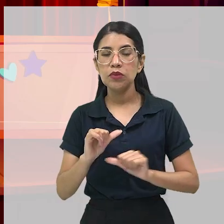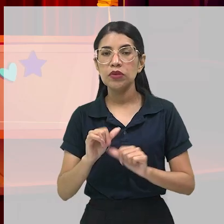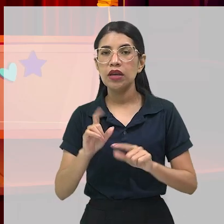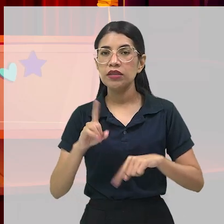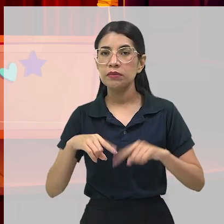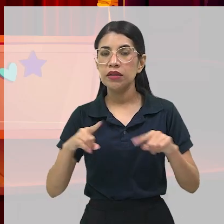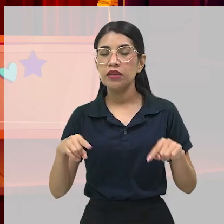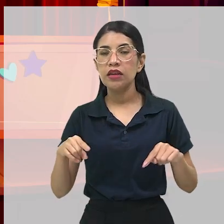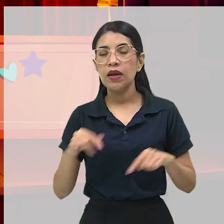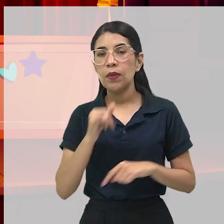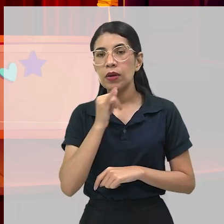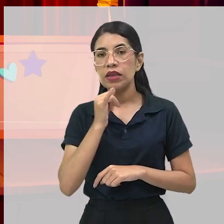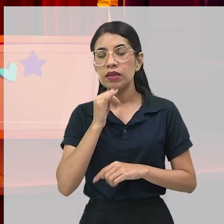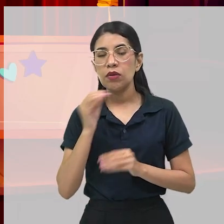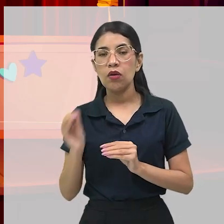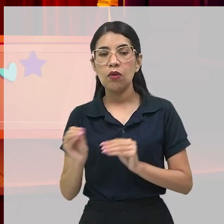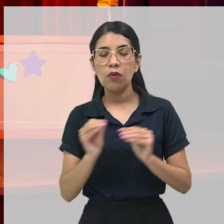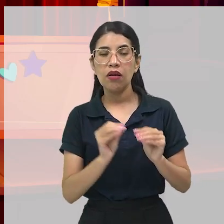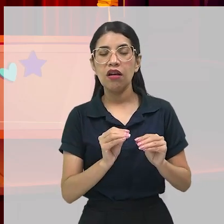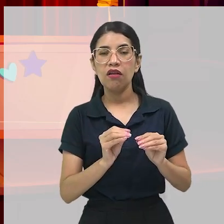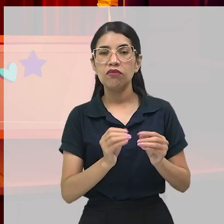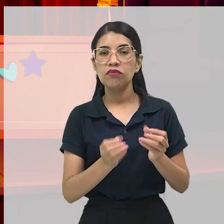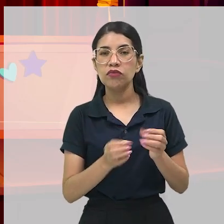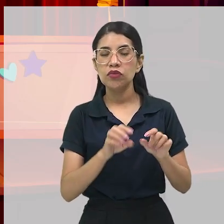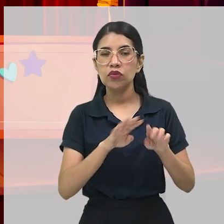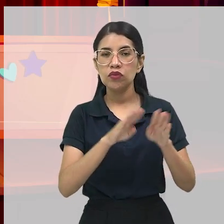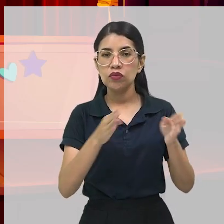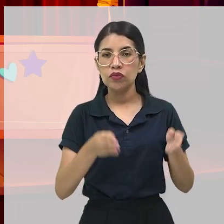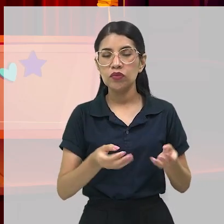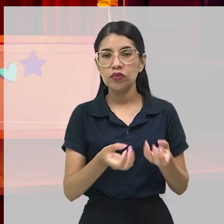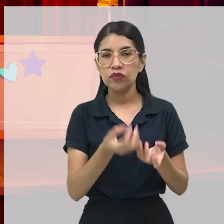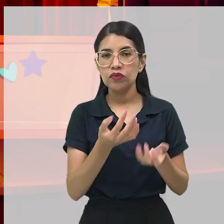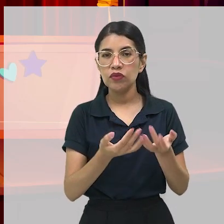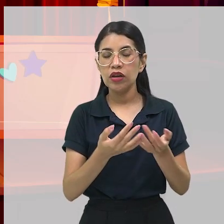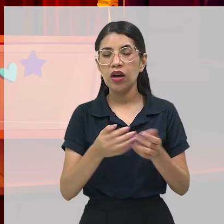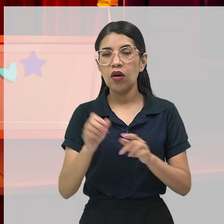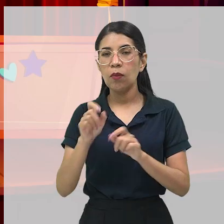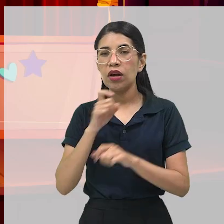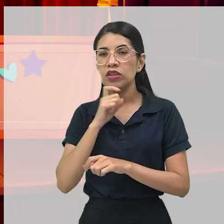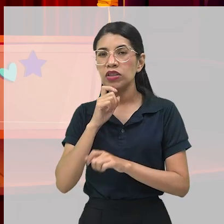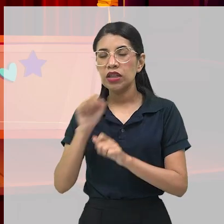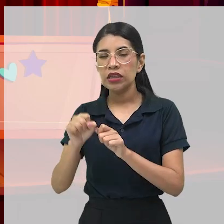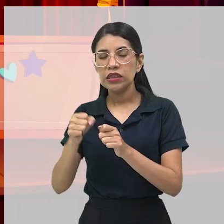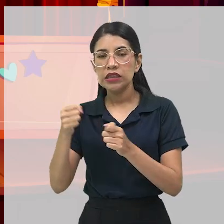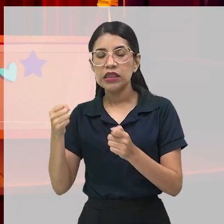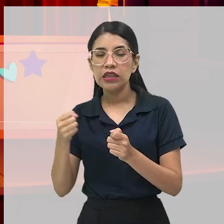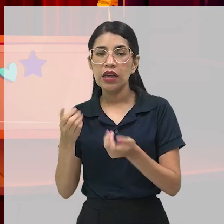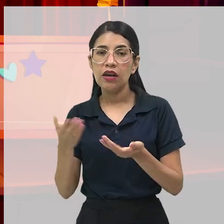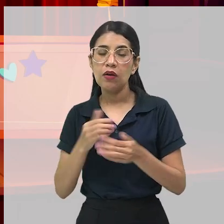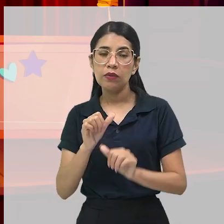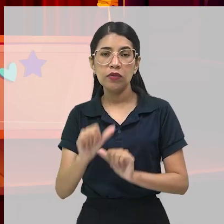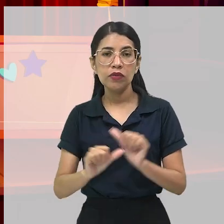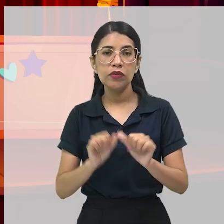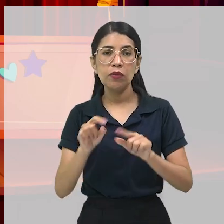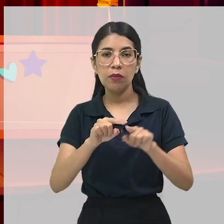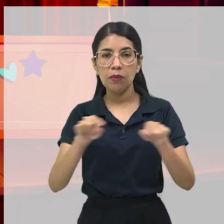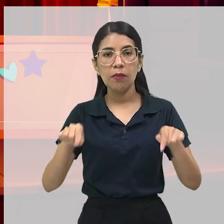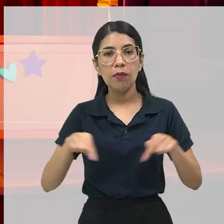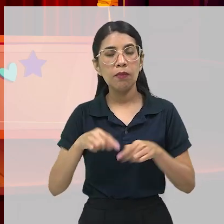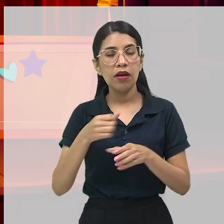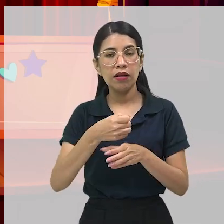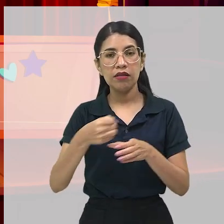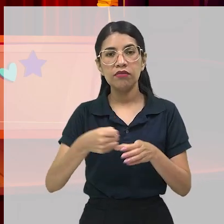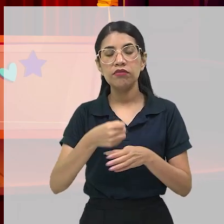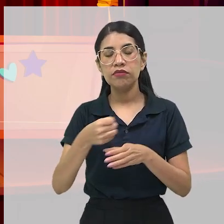objetos, trouxer, por exemplo, um fogão, uma geladeira, a gente vai falar e passar, opa, agora transformou-se numa cozinha. Então, o cenário